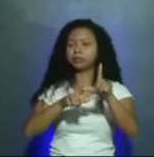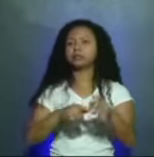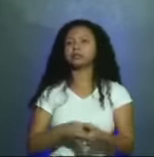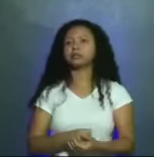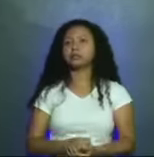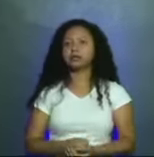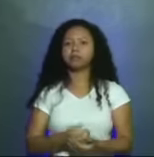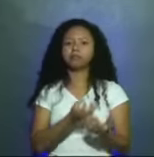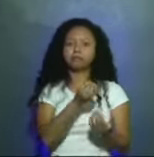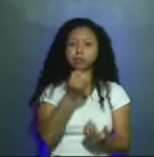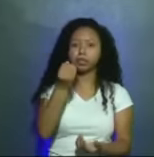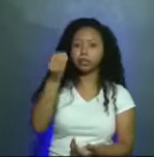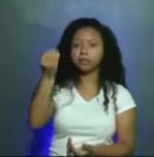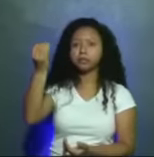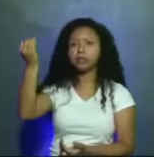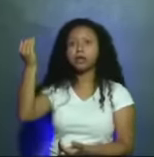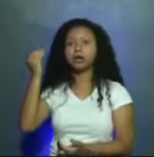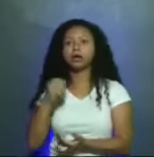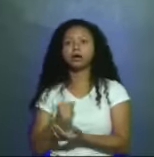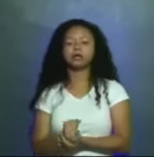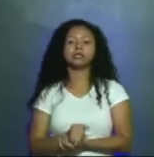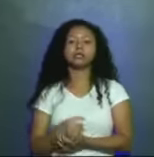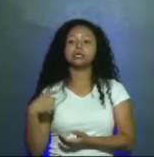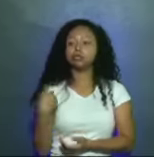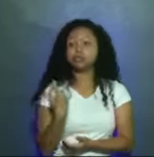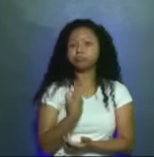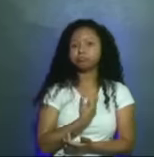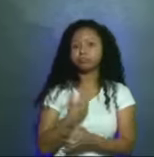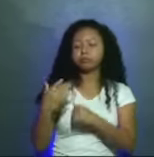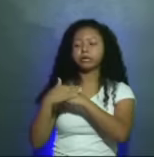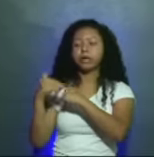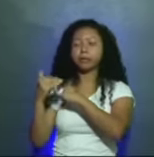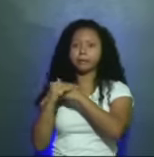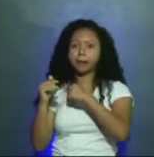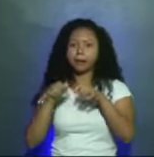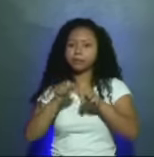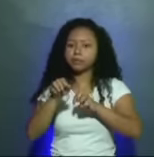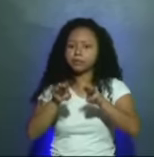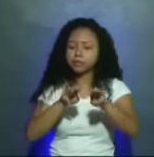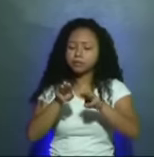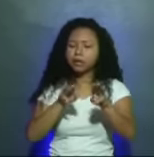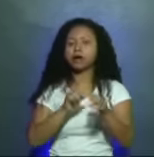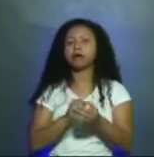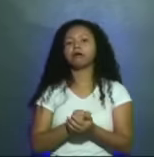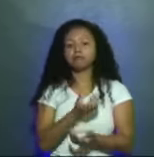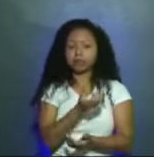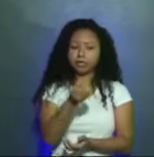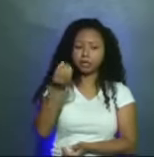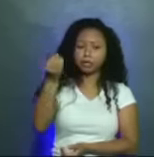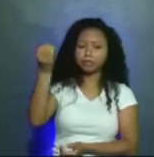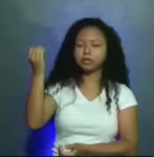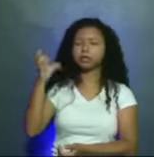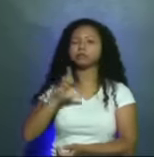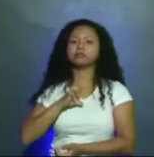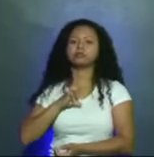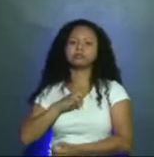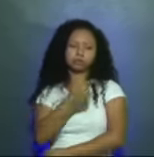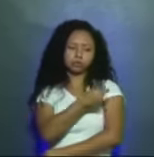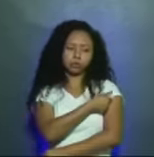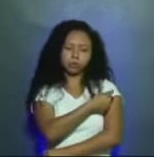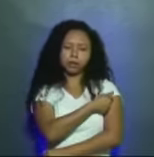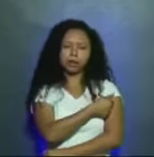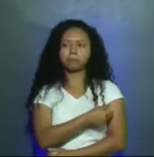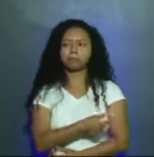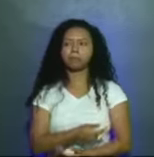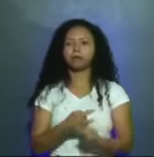viajar, e o nosso chamado é a gente viajar e supervisionar nossas igrejas, então nós tínhamos que tomar a vacina, mas